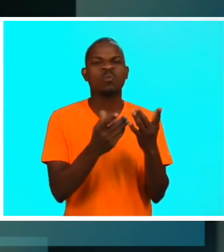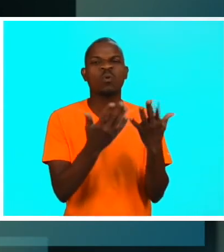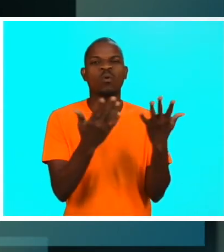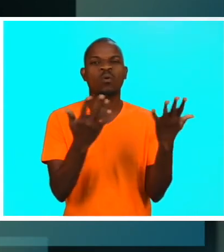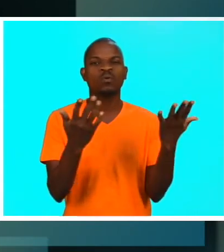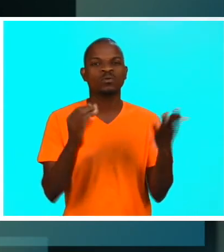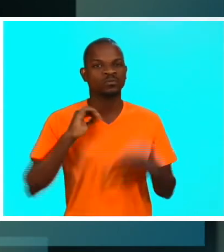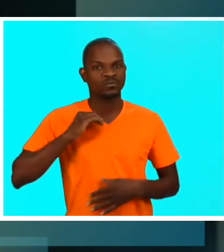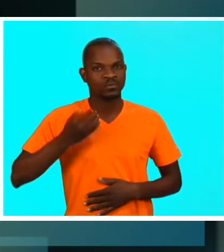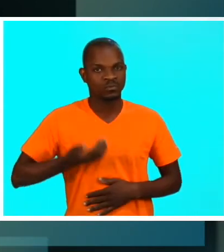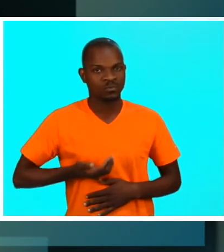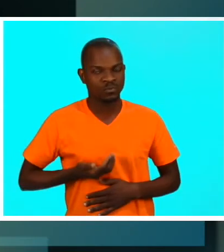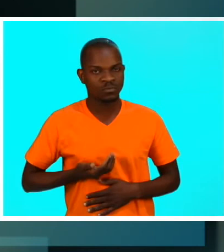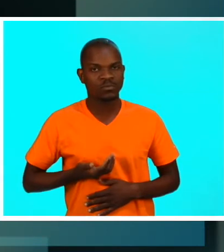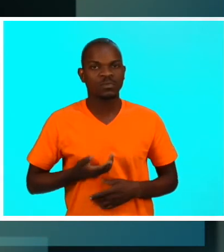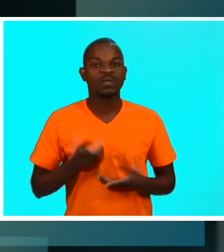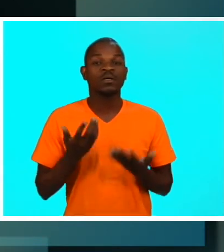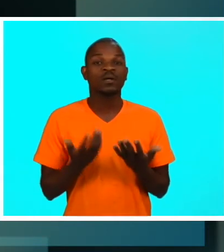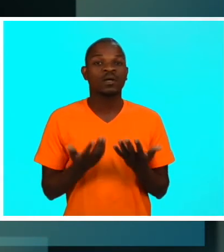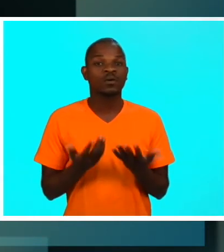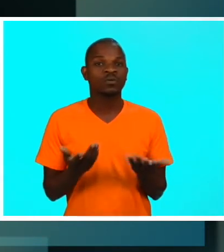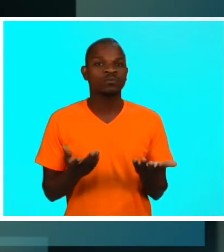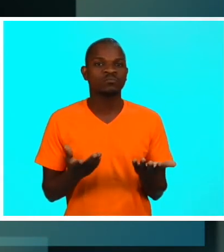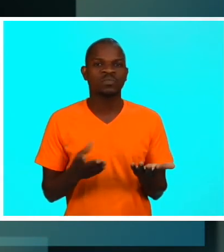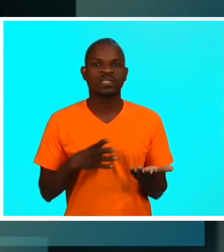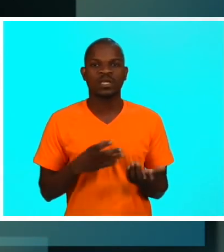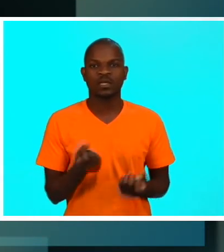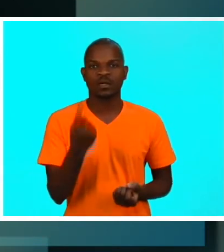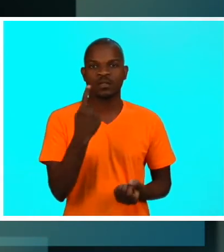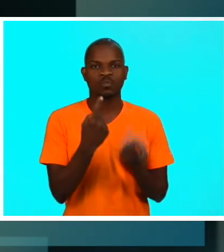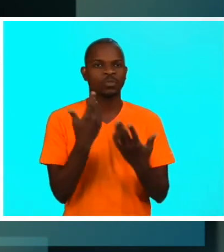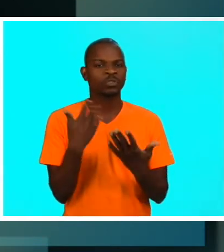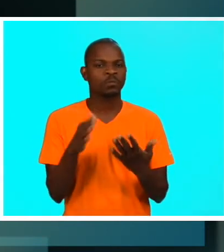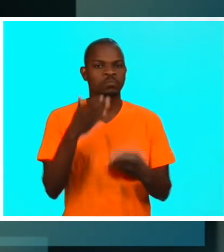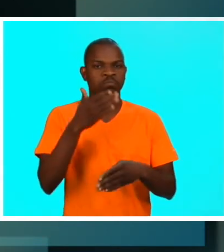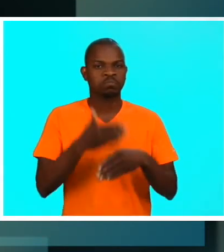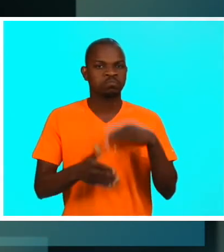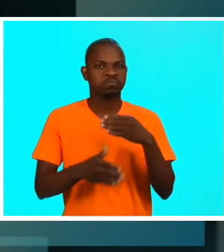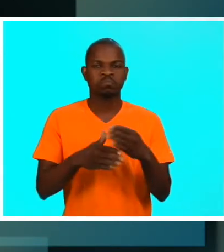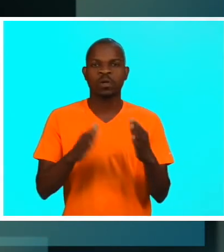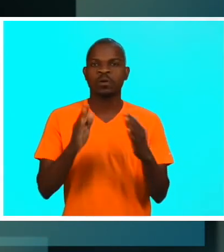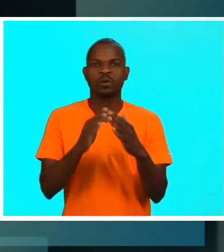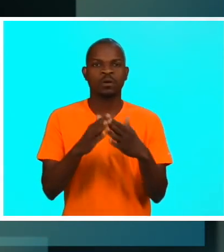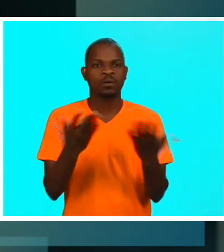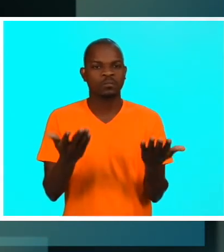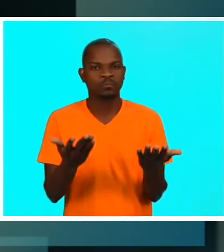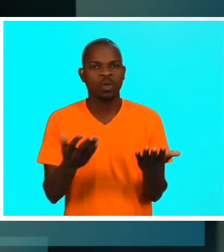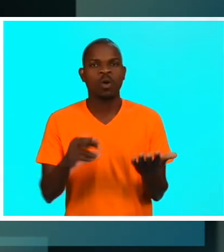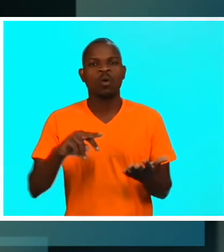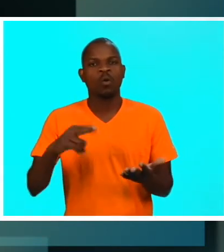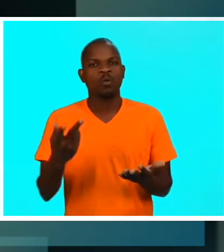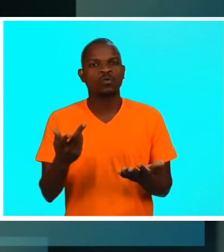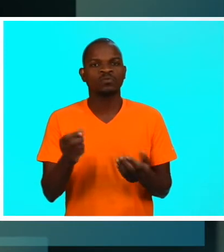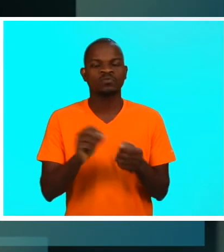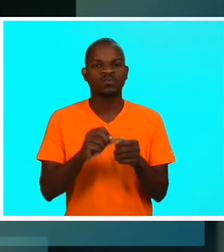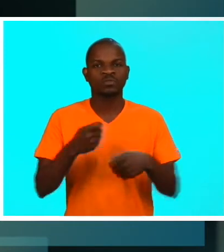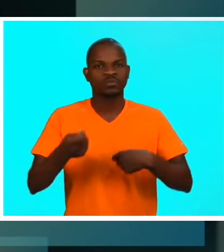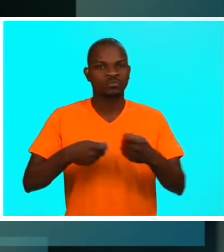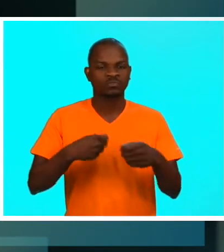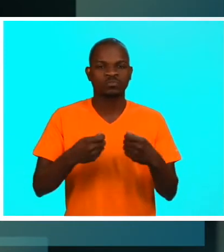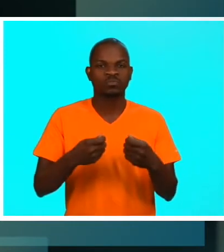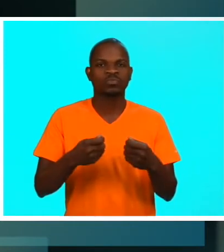mulheres que, neste momento, algumas atividades já construíram algumas casas. Elas fazem as suas próprias